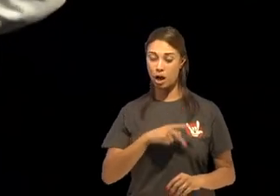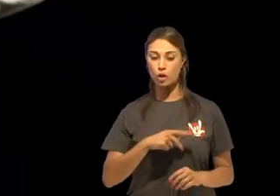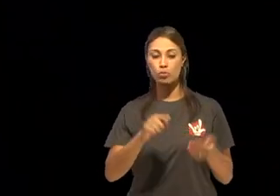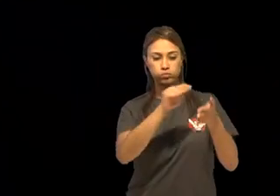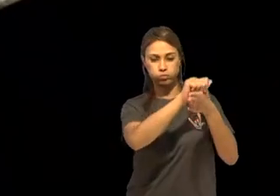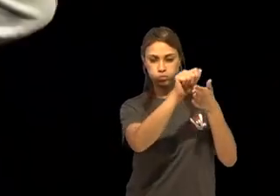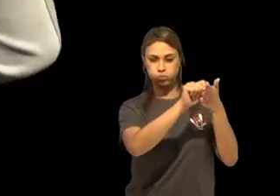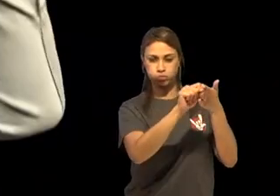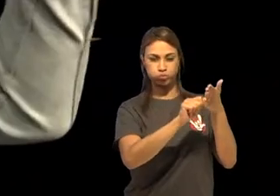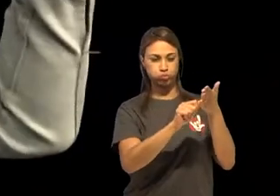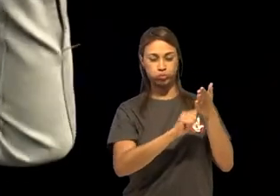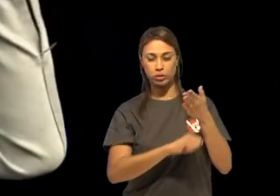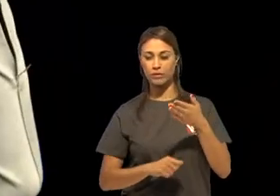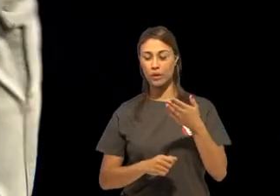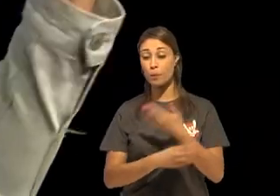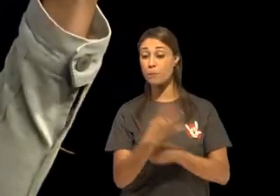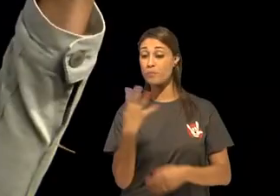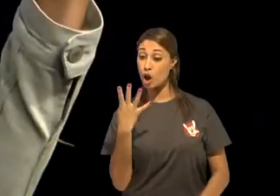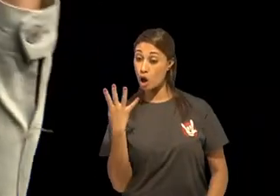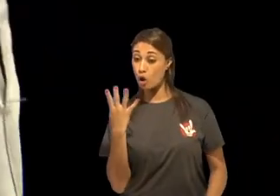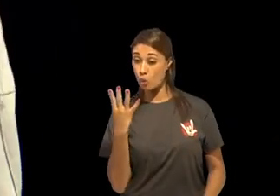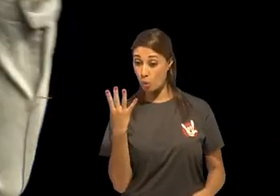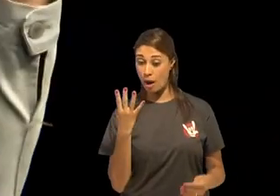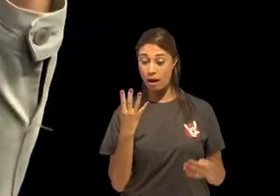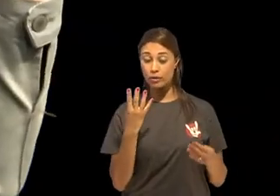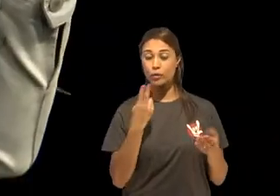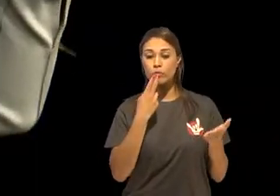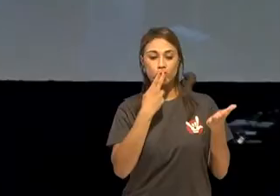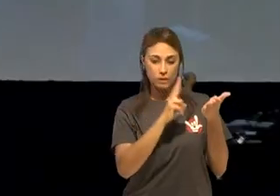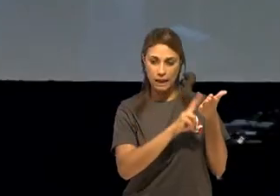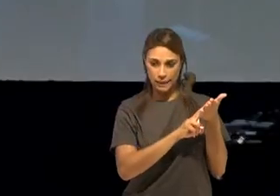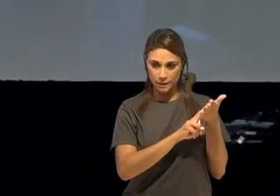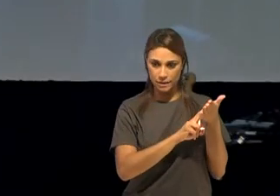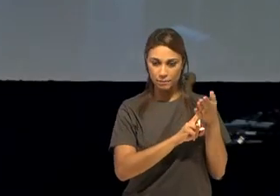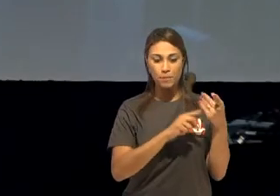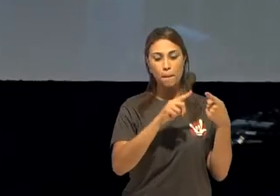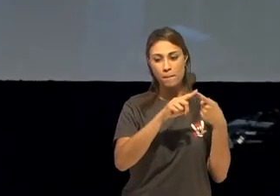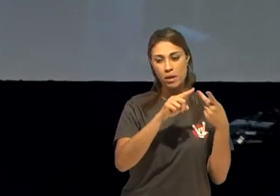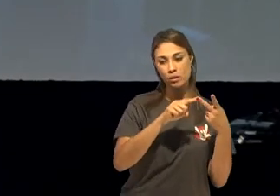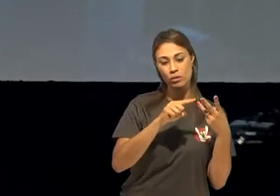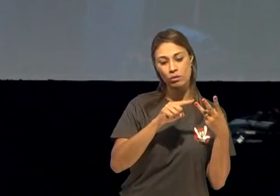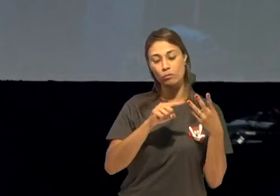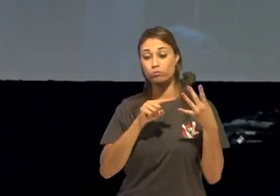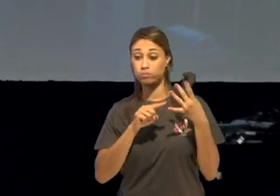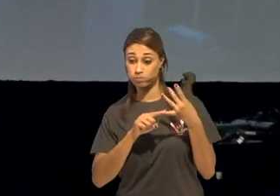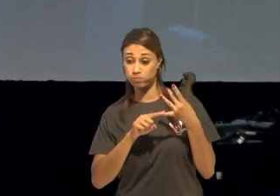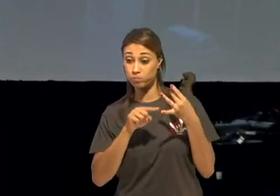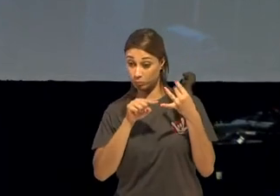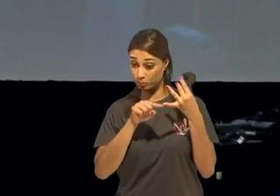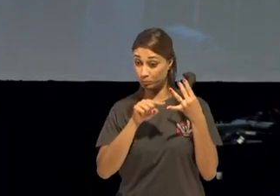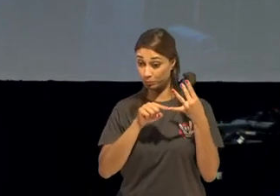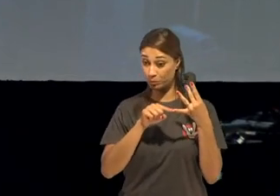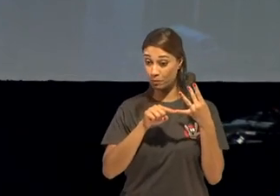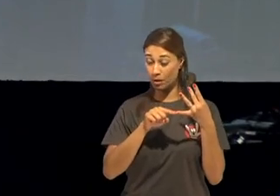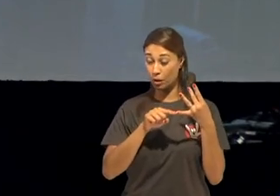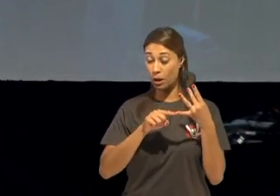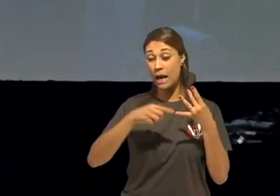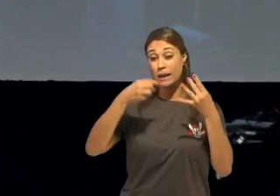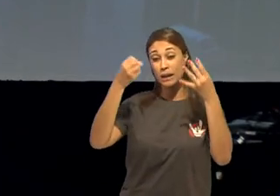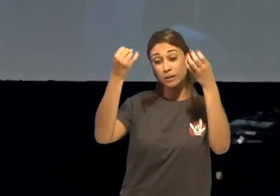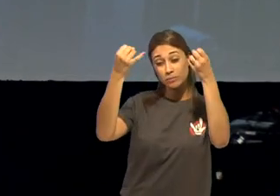Tito, 1 Timóteo, Tito, ele escreve 2 Timóteo. Aqui em Filemon, ele termina a